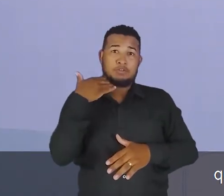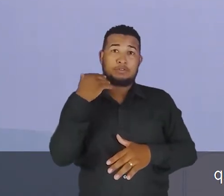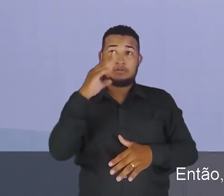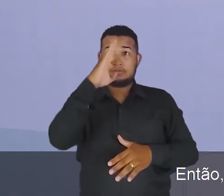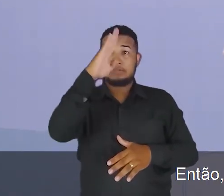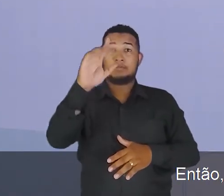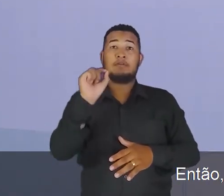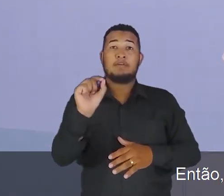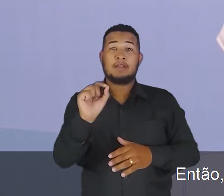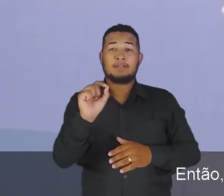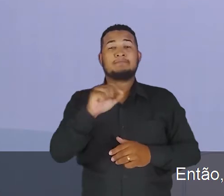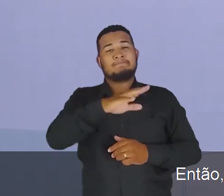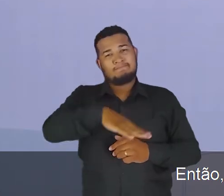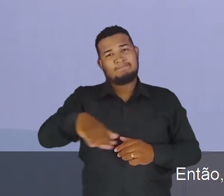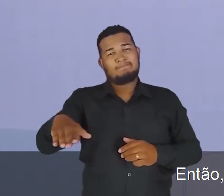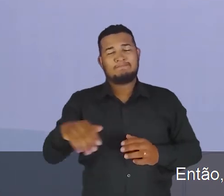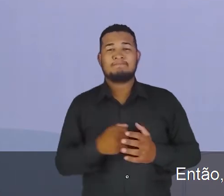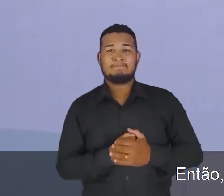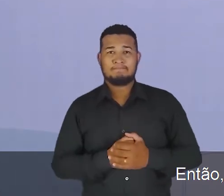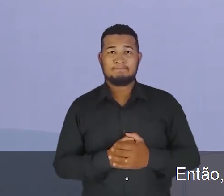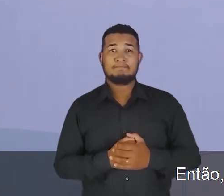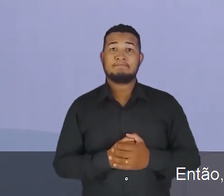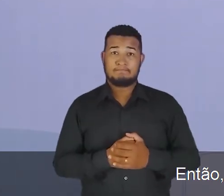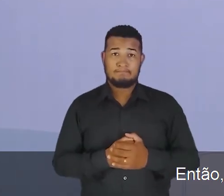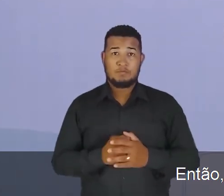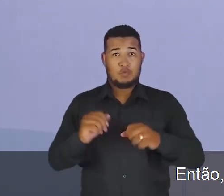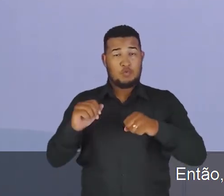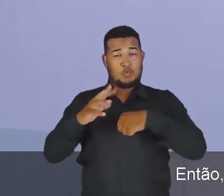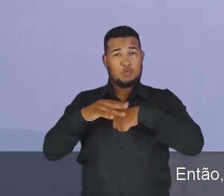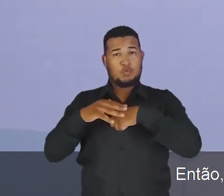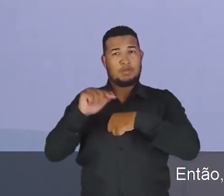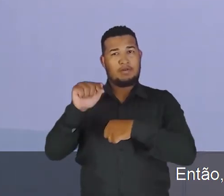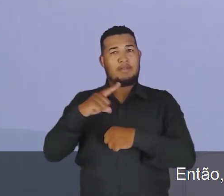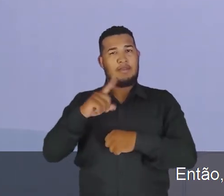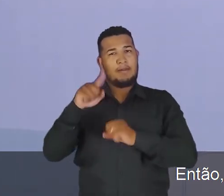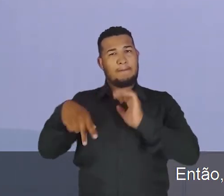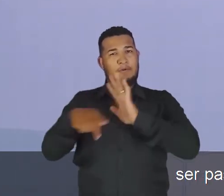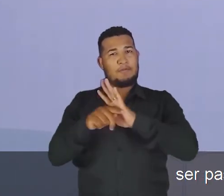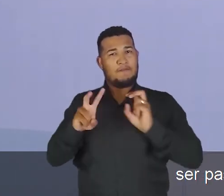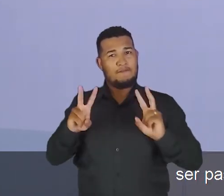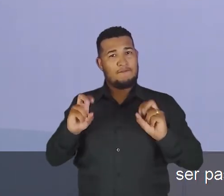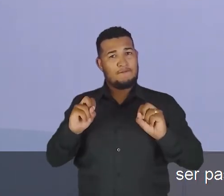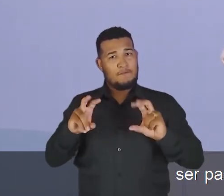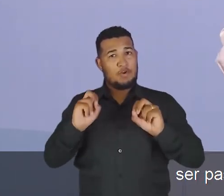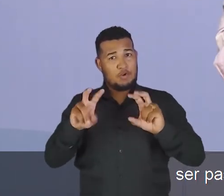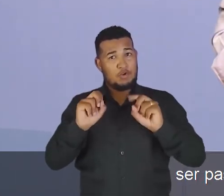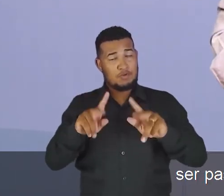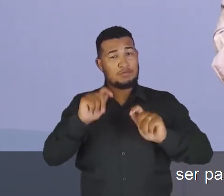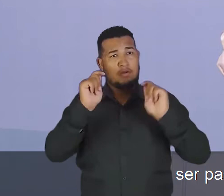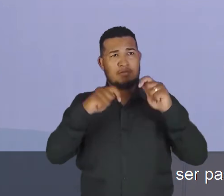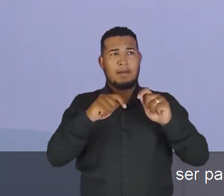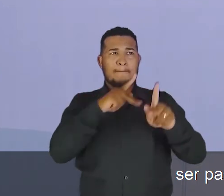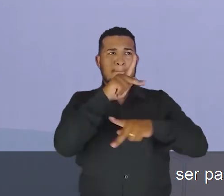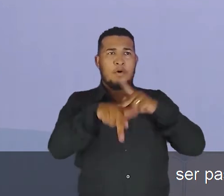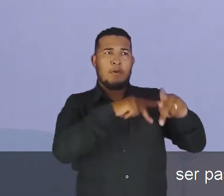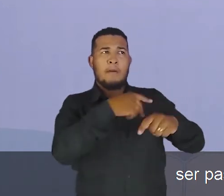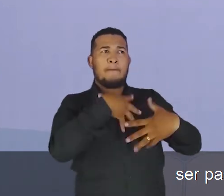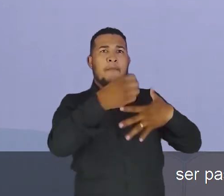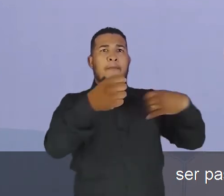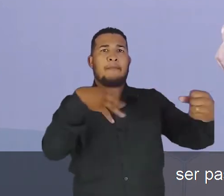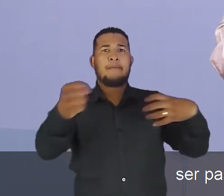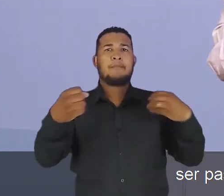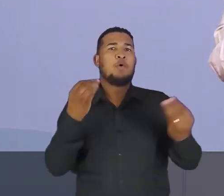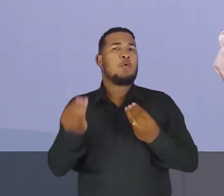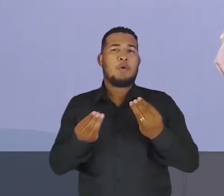em crianças, beleza? Então, a hepatite A é uma doença causada por vírus que pode ser passada para a população através da falta